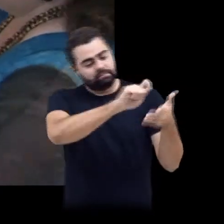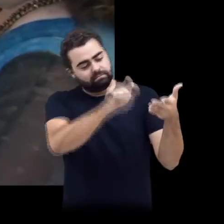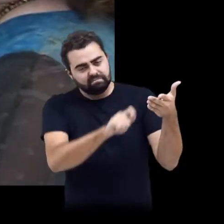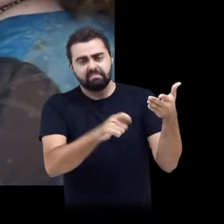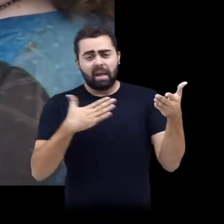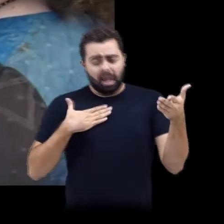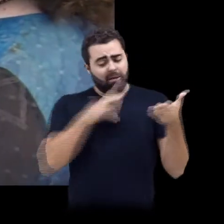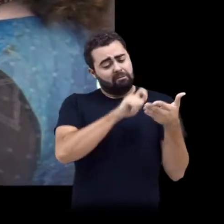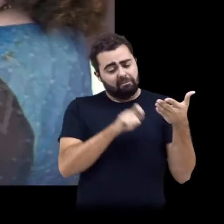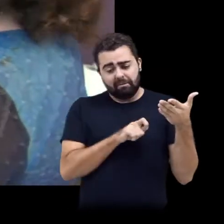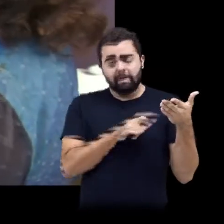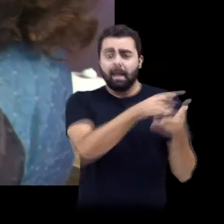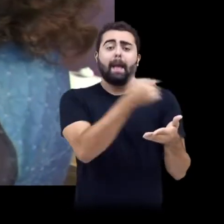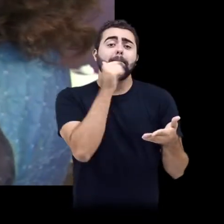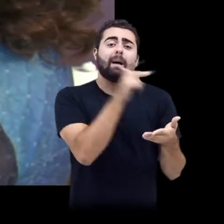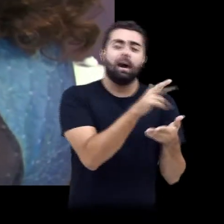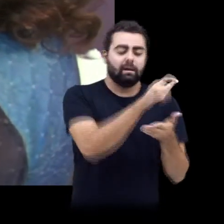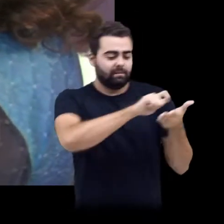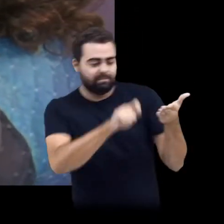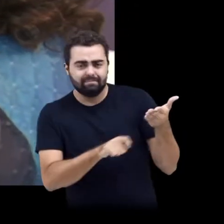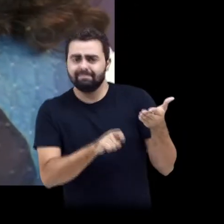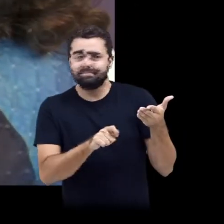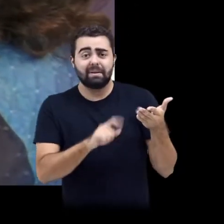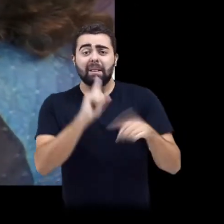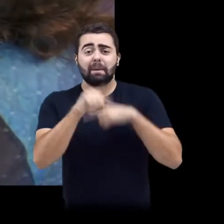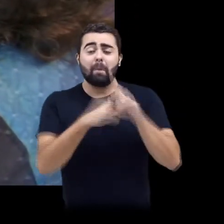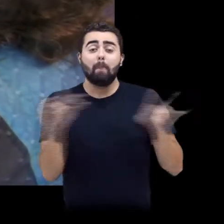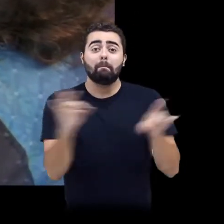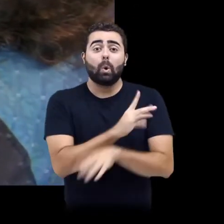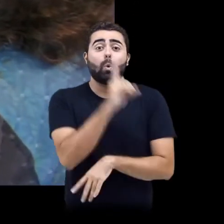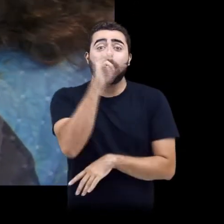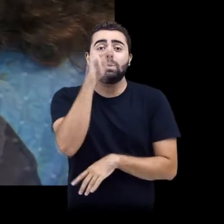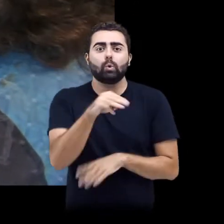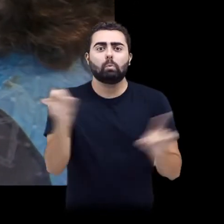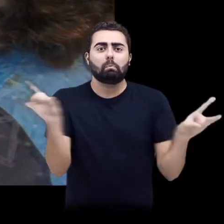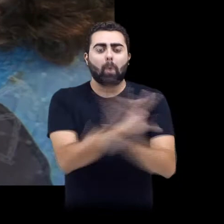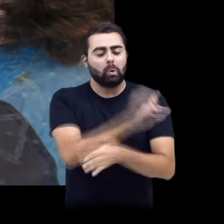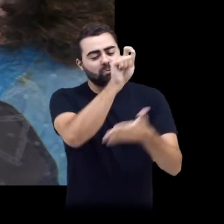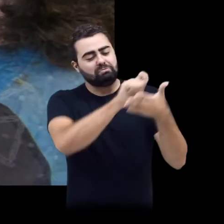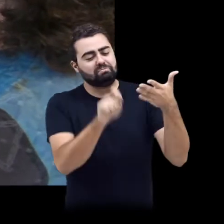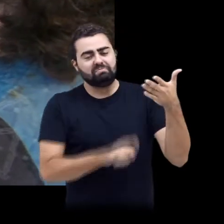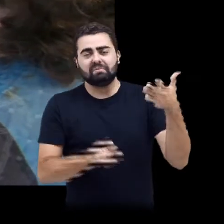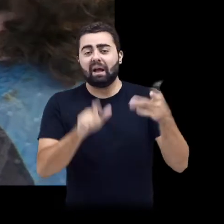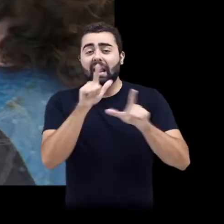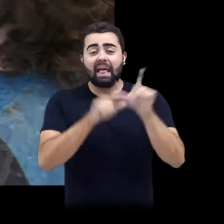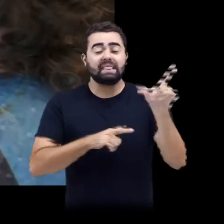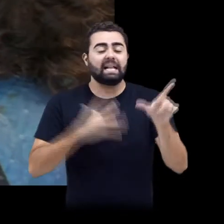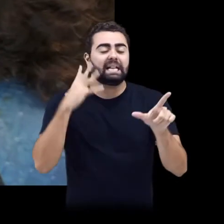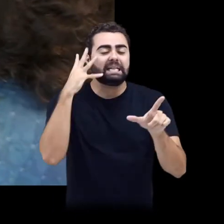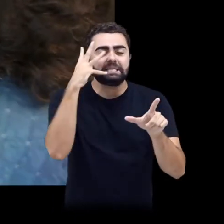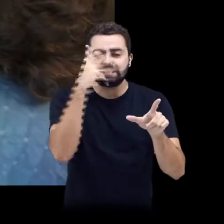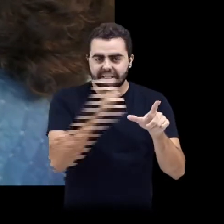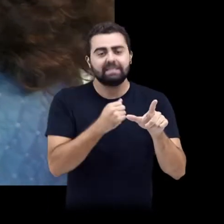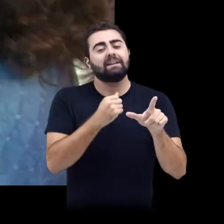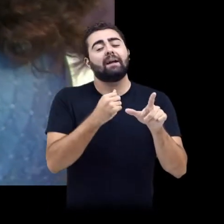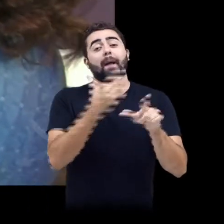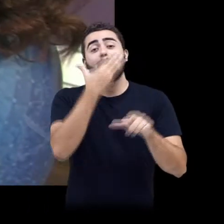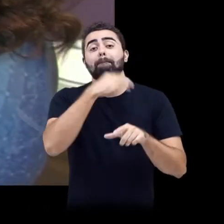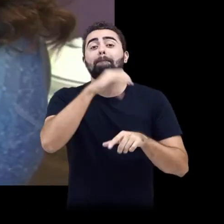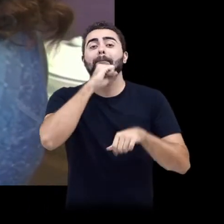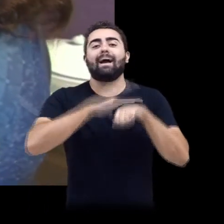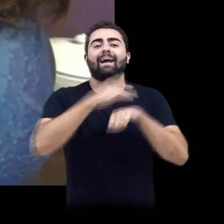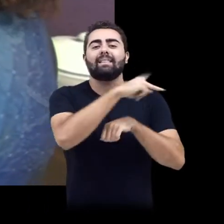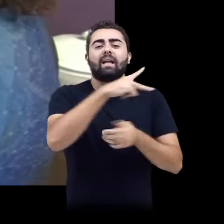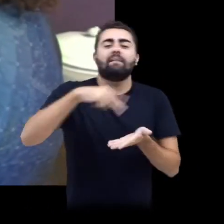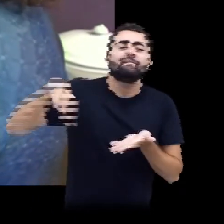Assim, no minuto ficou pronto e acabou. Ficou essa letra linda demais, linda demais. E era a valsa do meu pai. Ela tocava